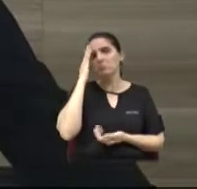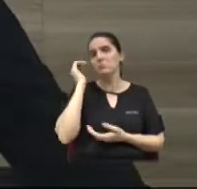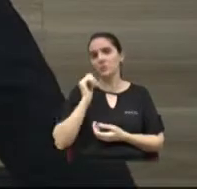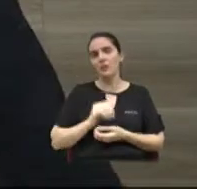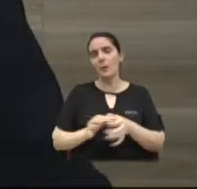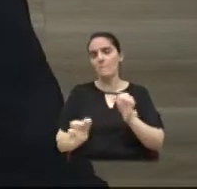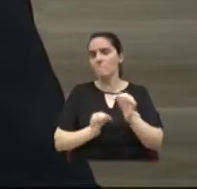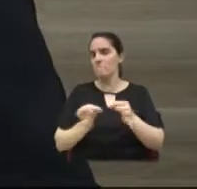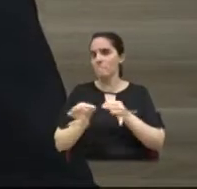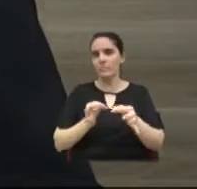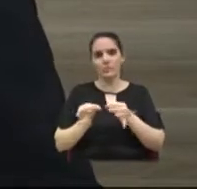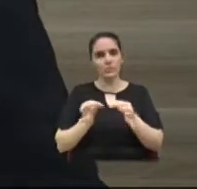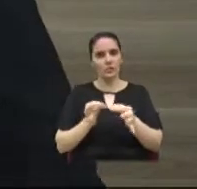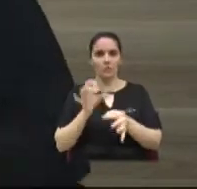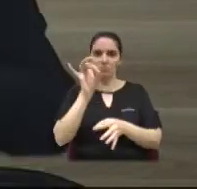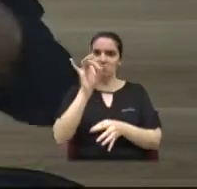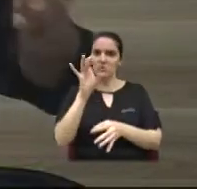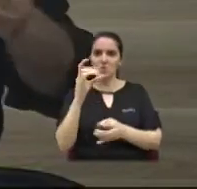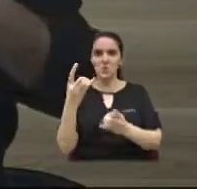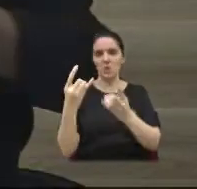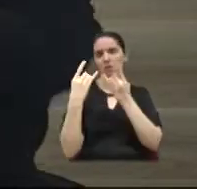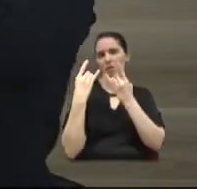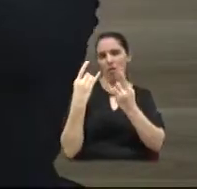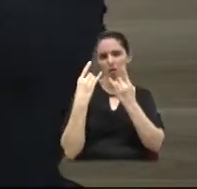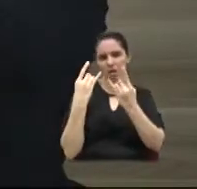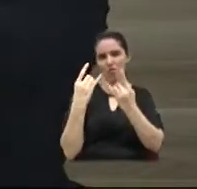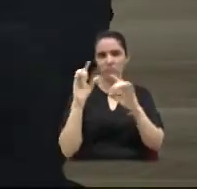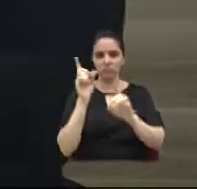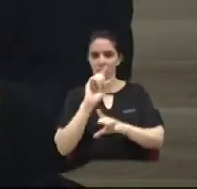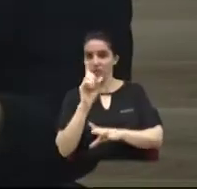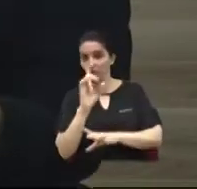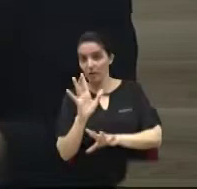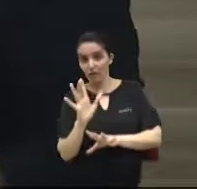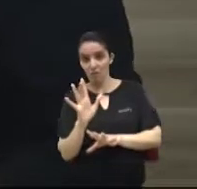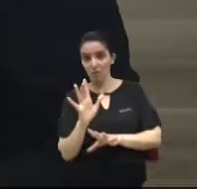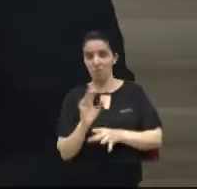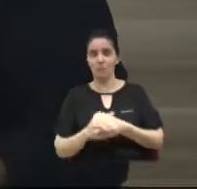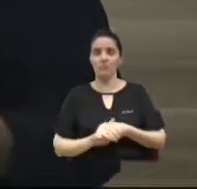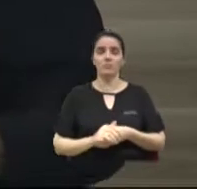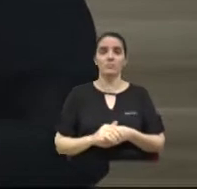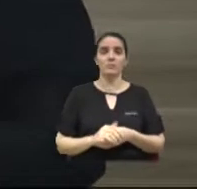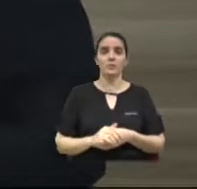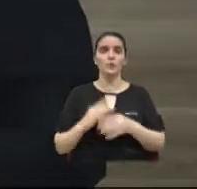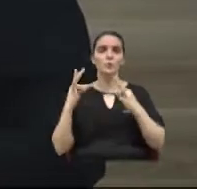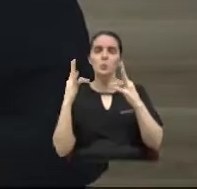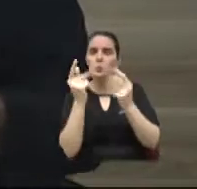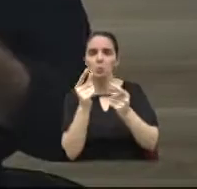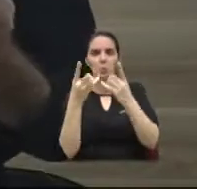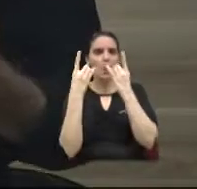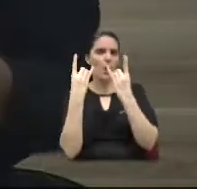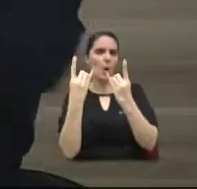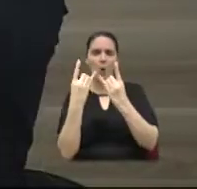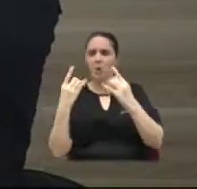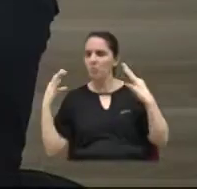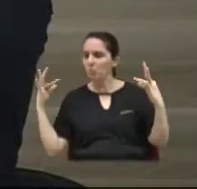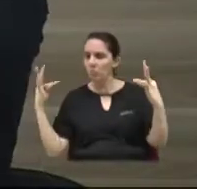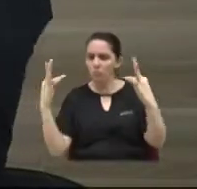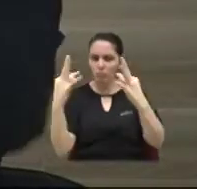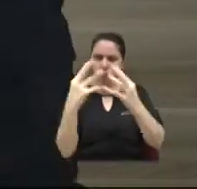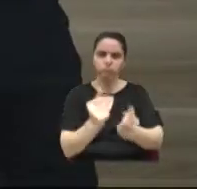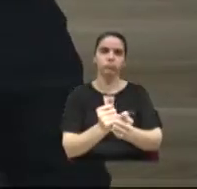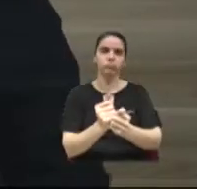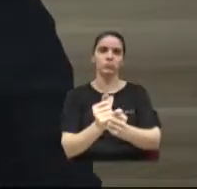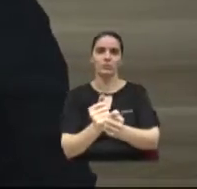Esse projeto ele não visa só o rock and roll em si, que não seja gospel, porque rock and roll é rock and roll. Aí gospel, aí